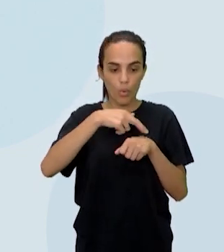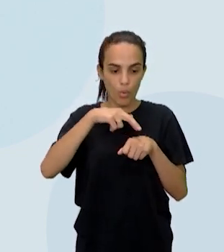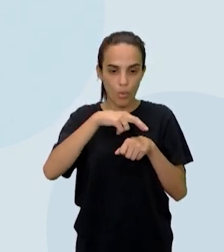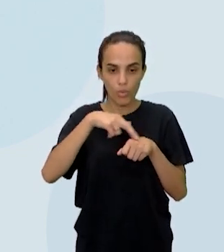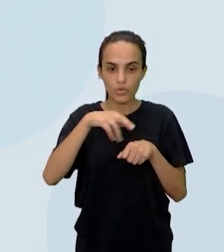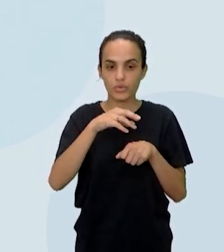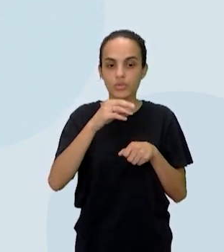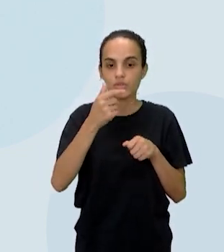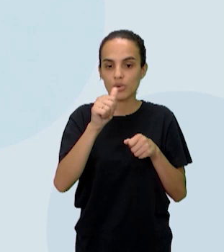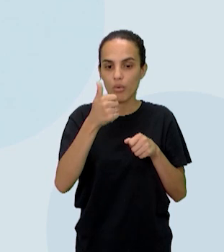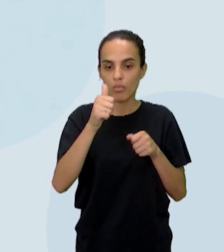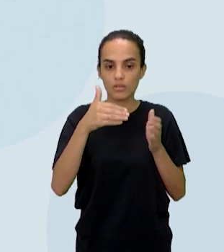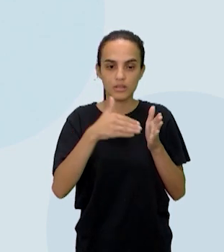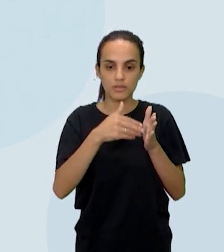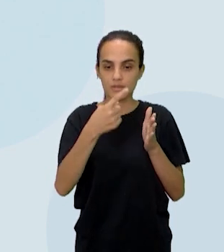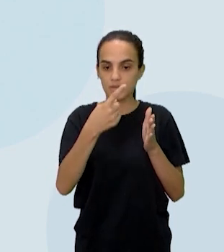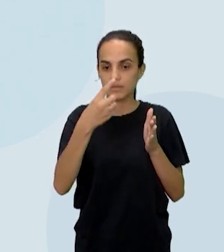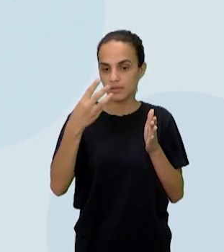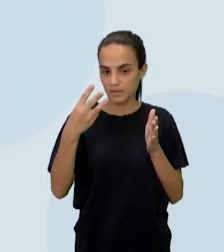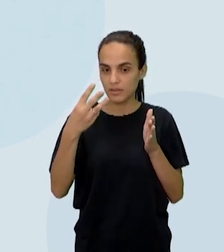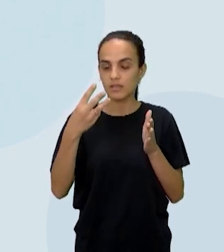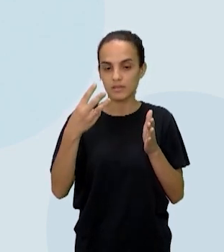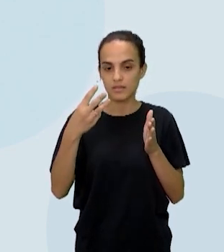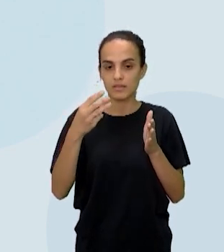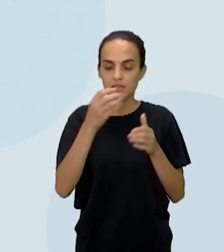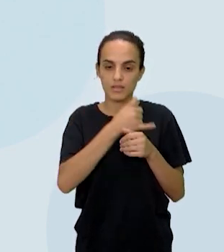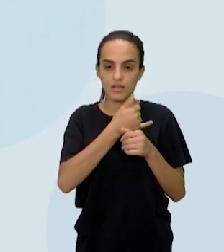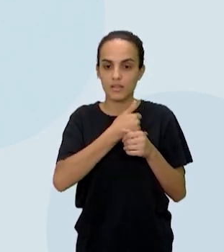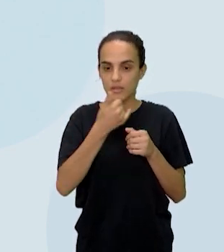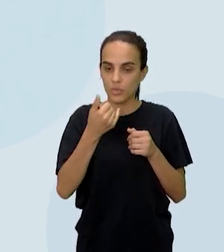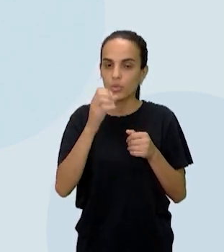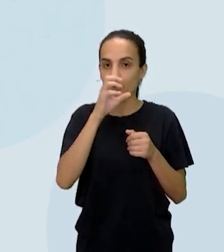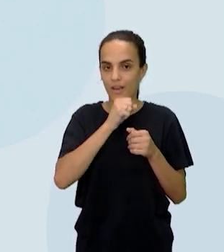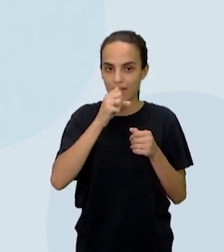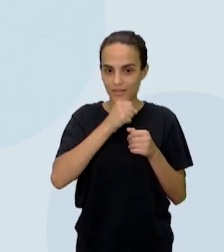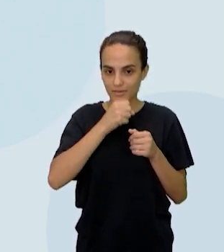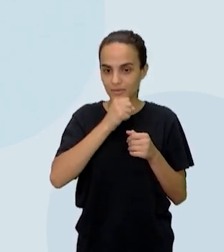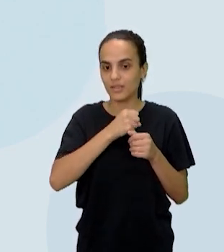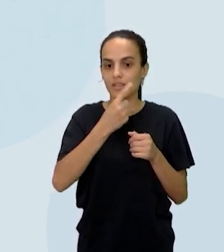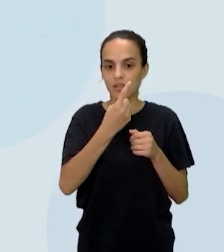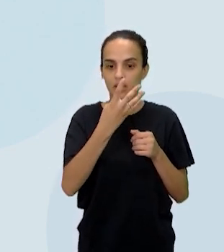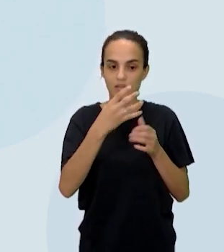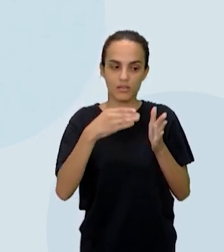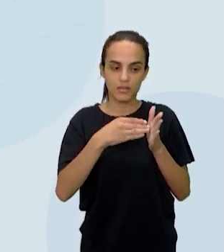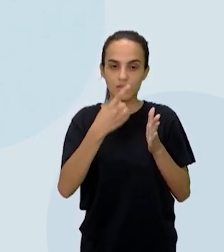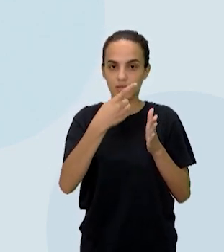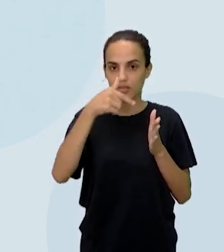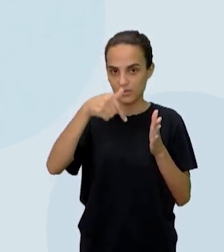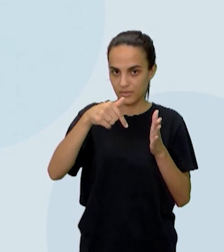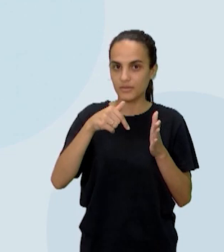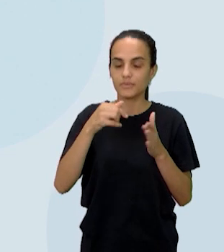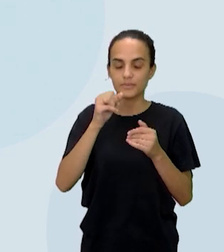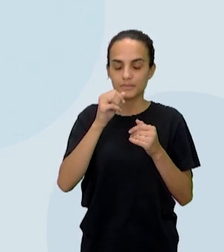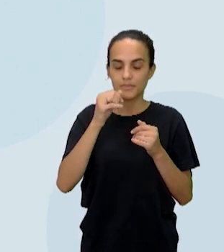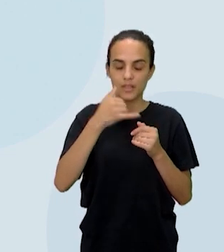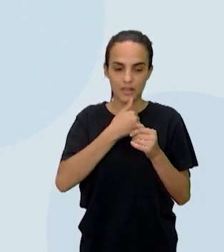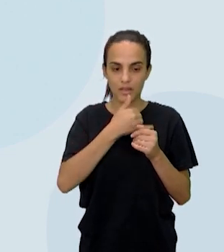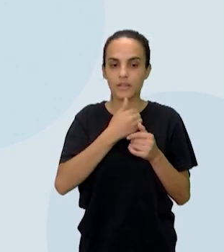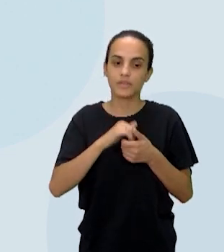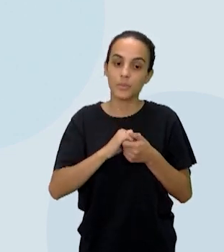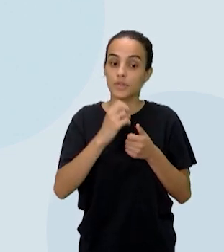a 13 anos, e o laranja, que é de 14 a 17 anos. Então, as crianças aí de 5 a 10